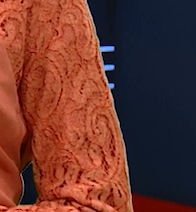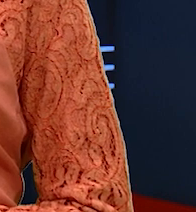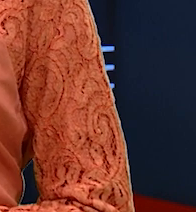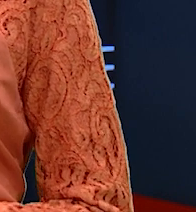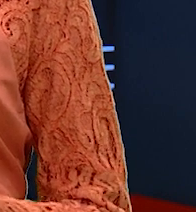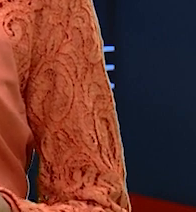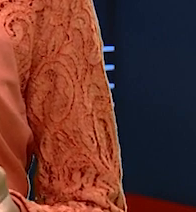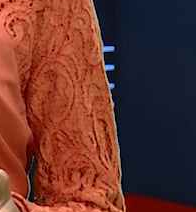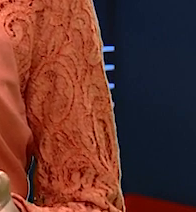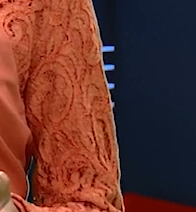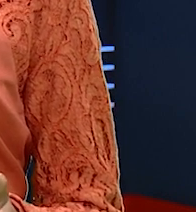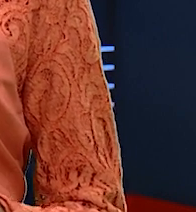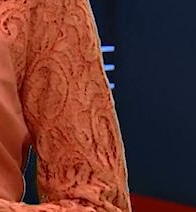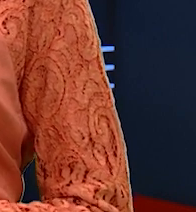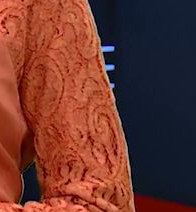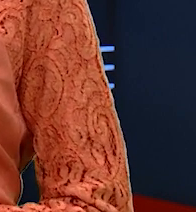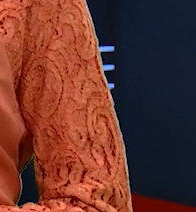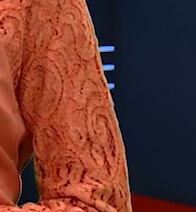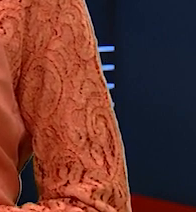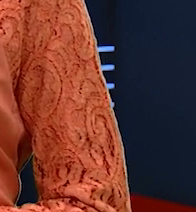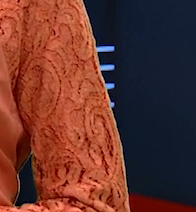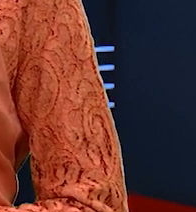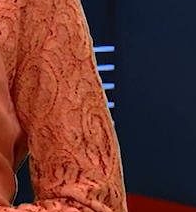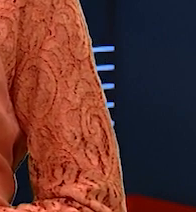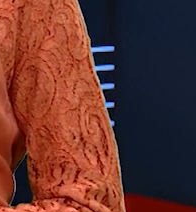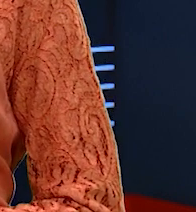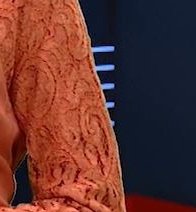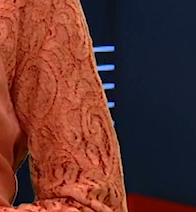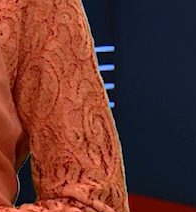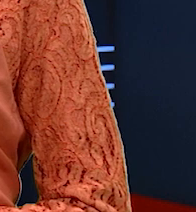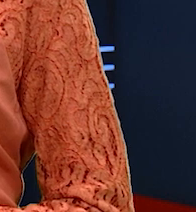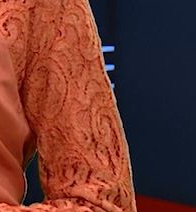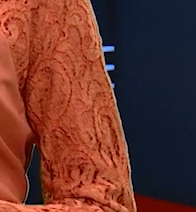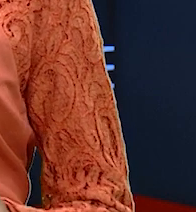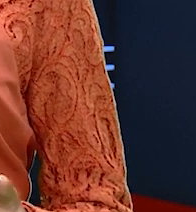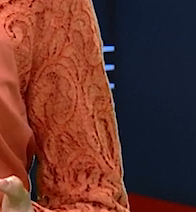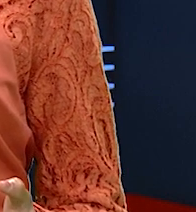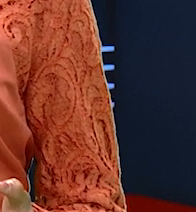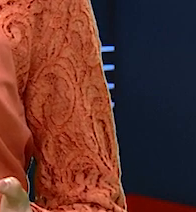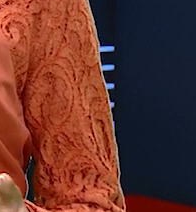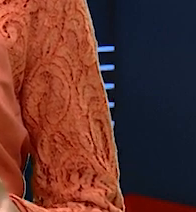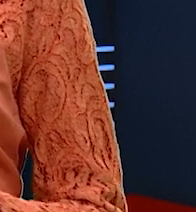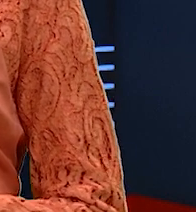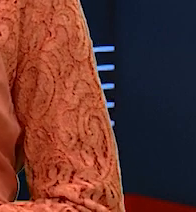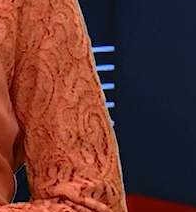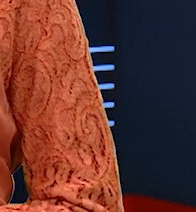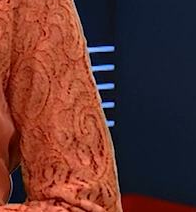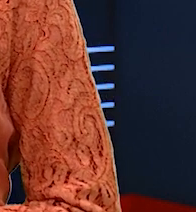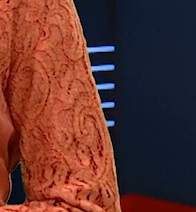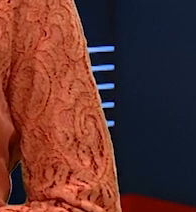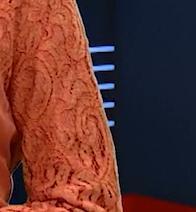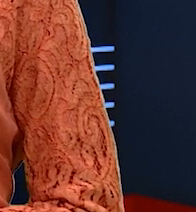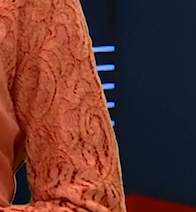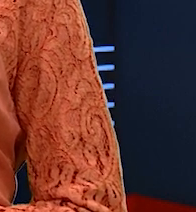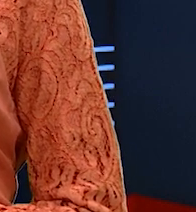numeracia. Pretende igualmente reeditar o contrato para proporcionar estabilidade financeira às instituições de ensino superior.